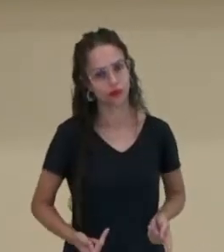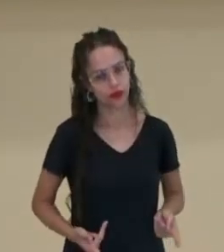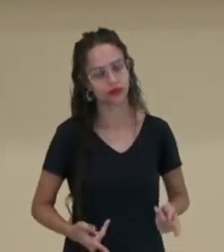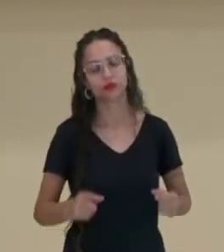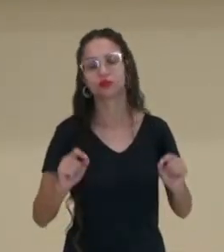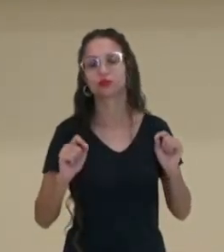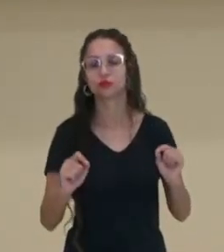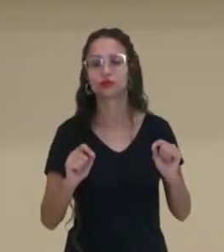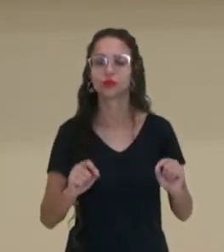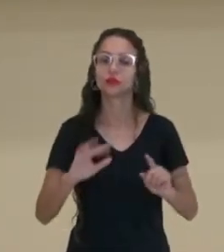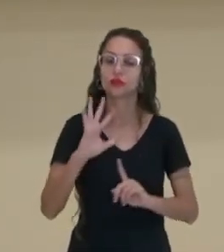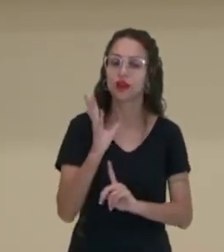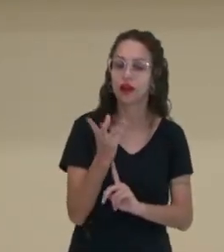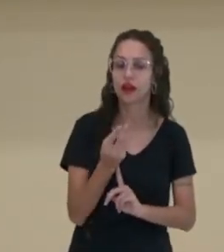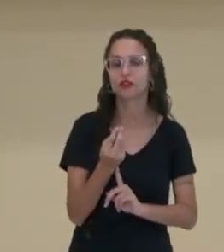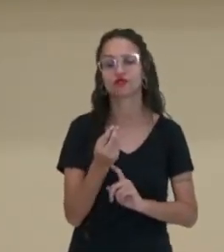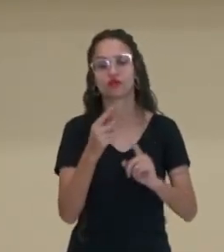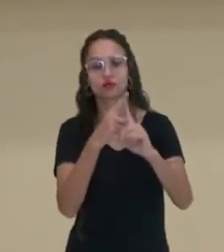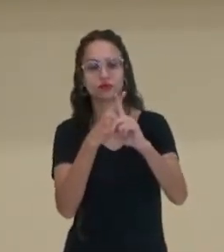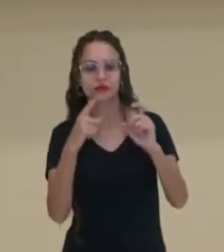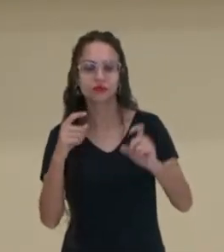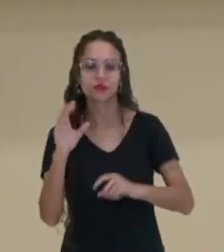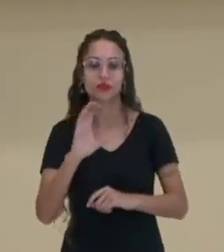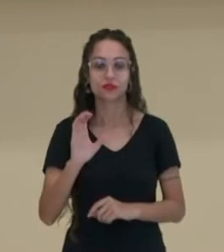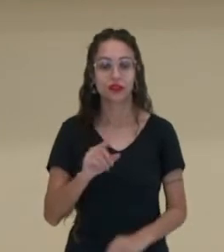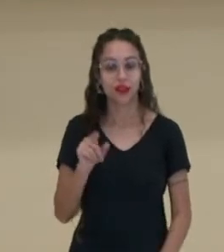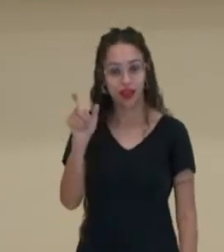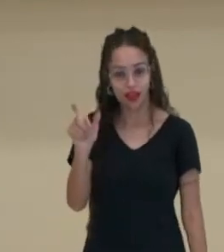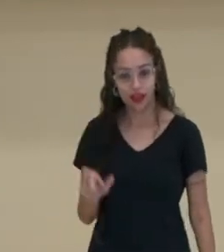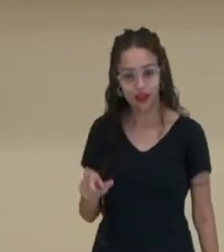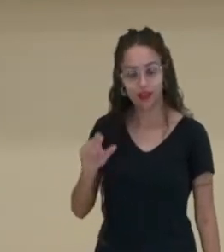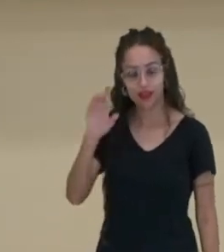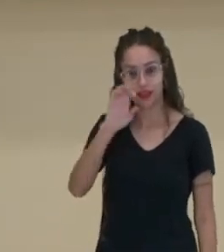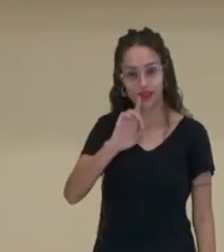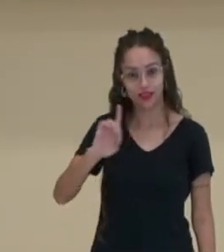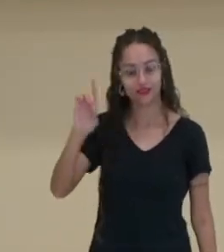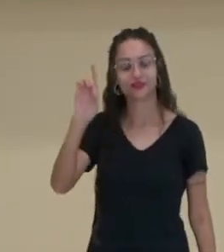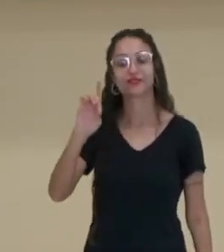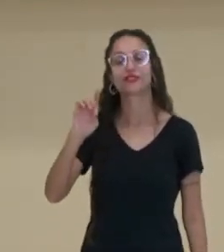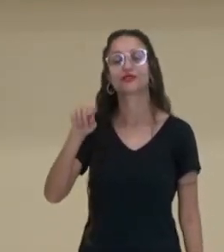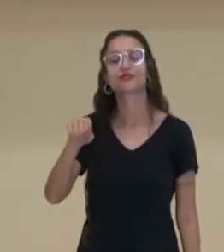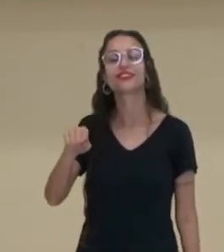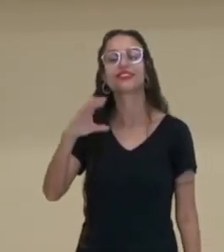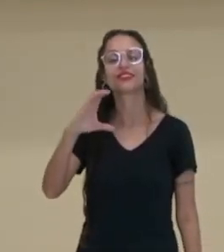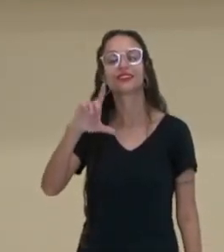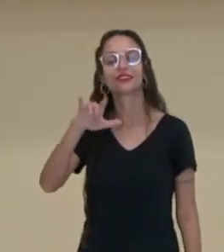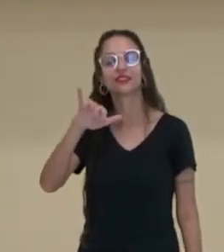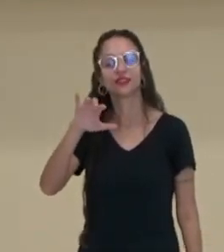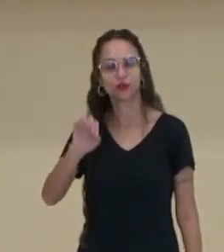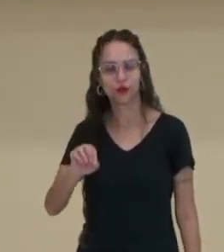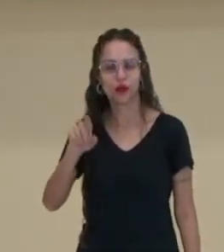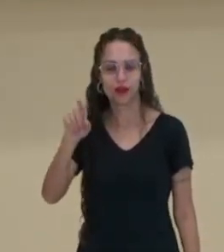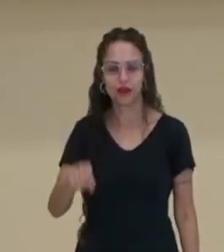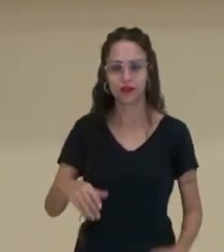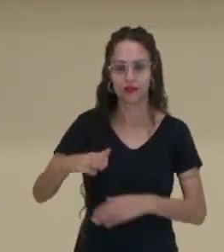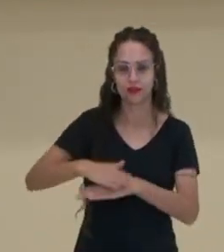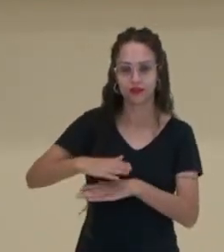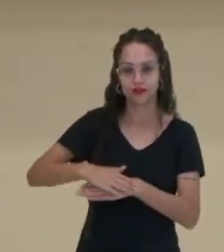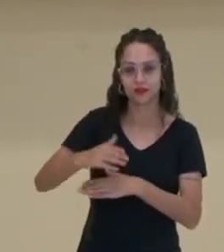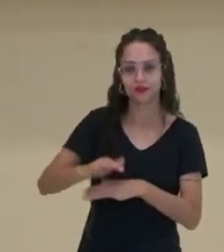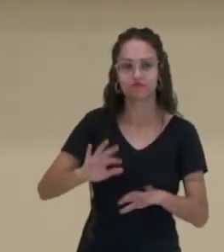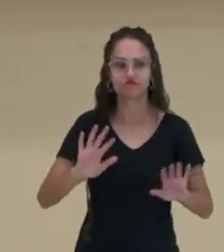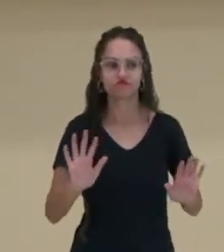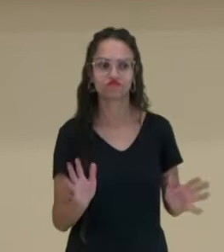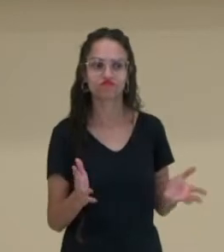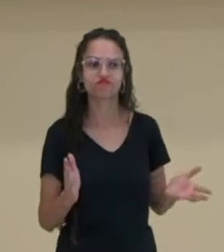as artes, com a ciência. E a deusa Clio, ou melhor, a musa Clio, a função dela era instigar os